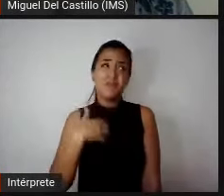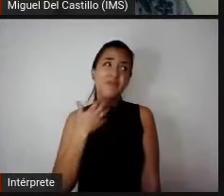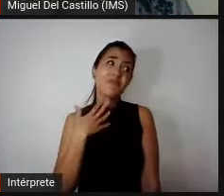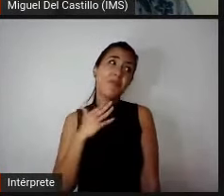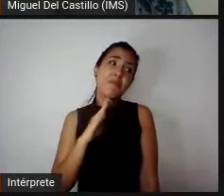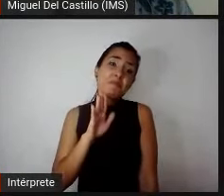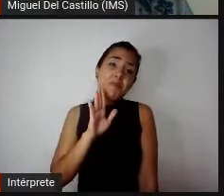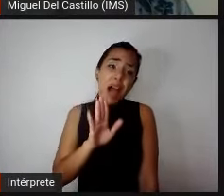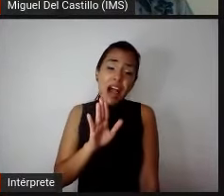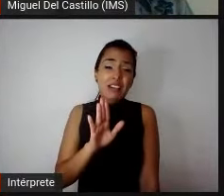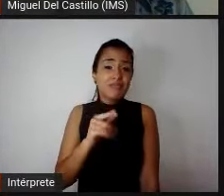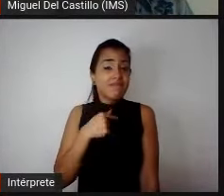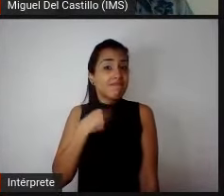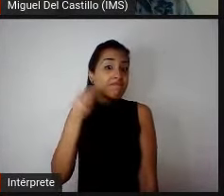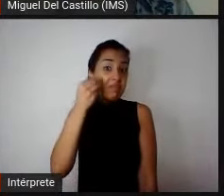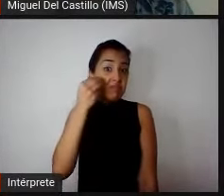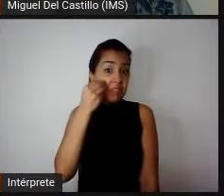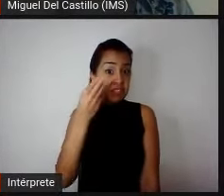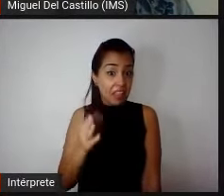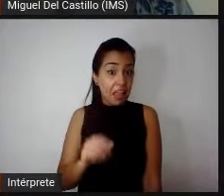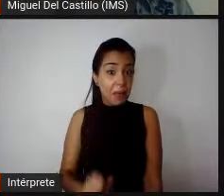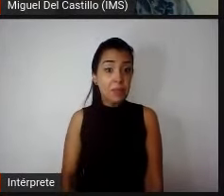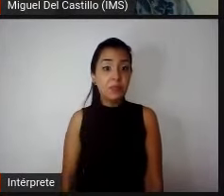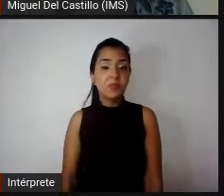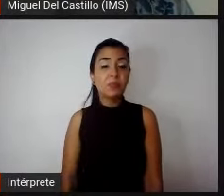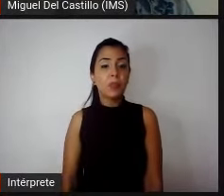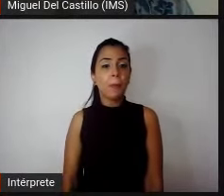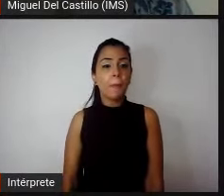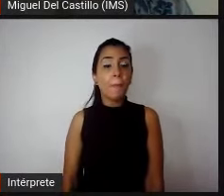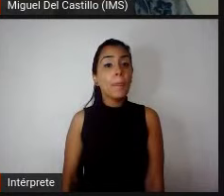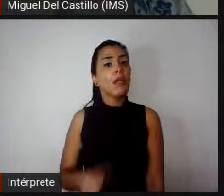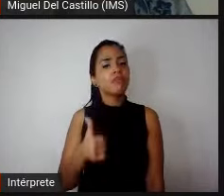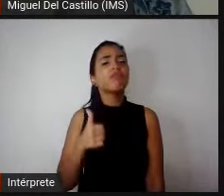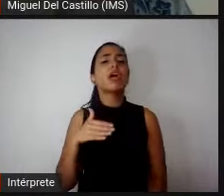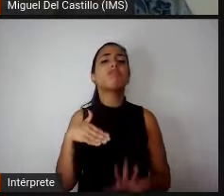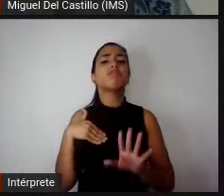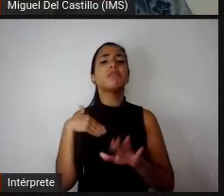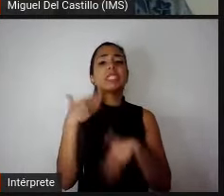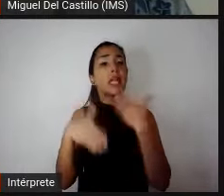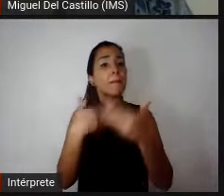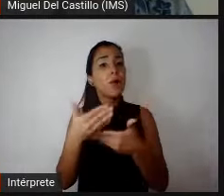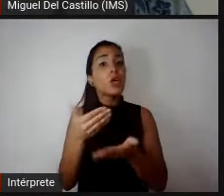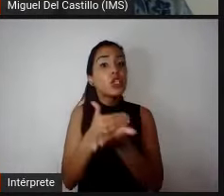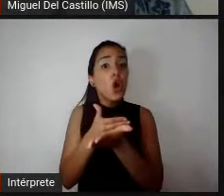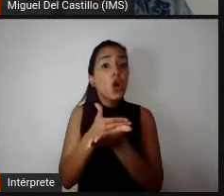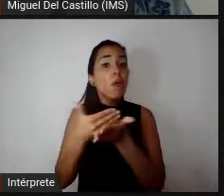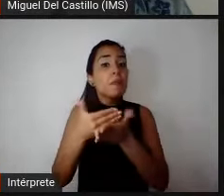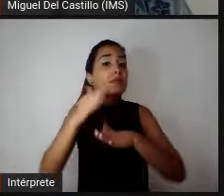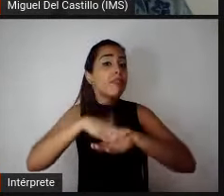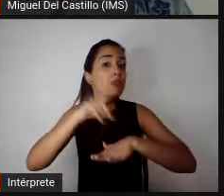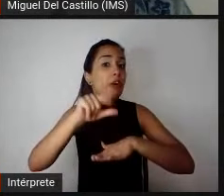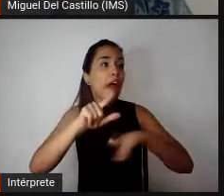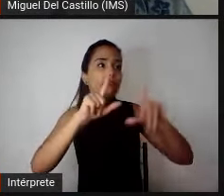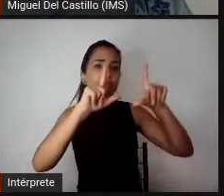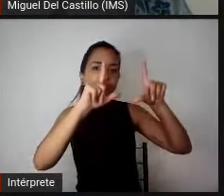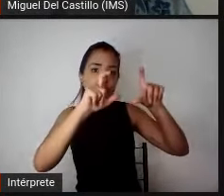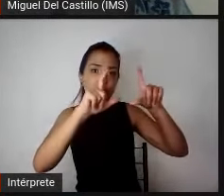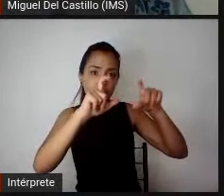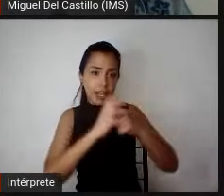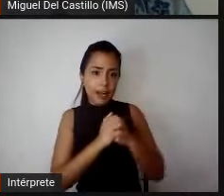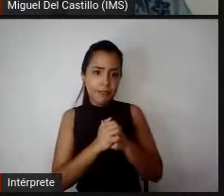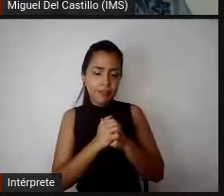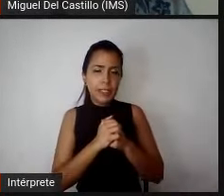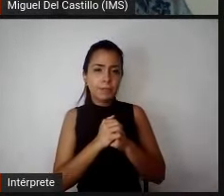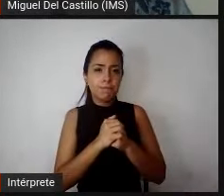fotografar. Aí comecei a fotografar e as